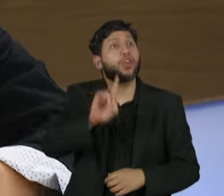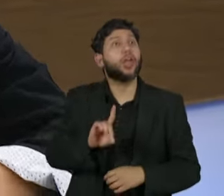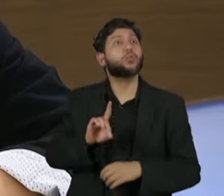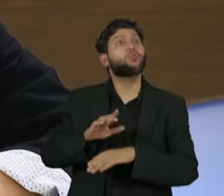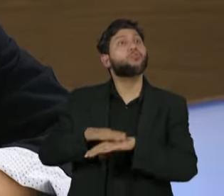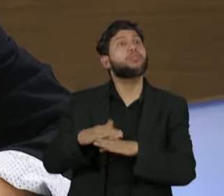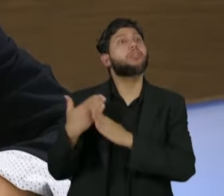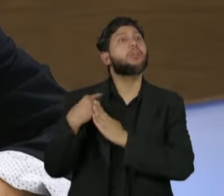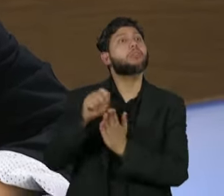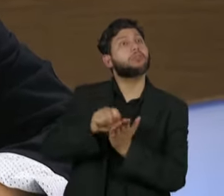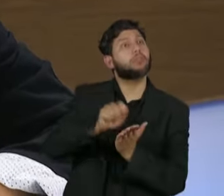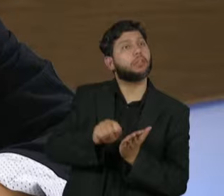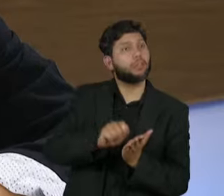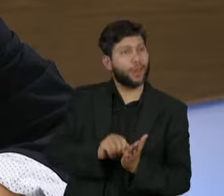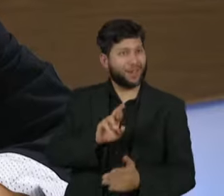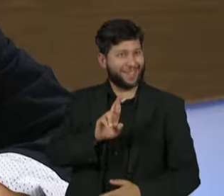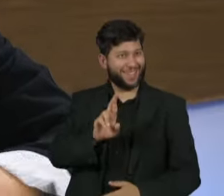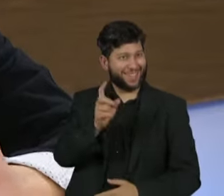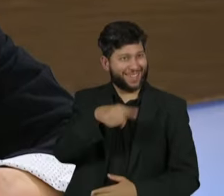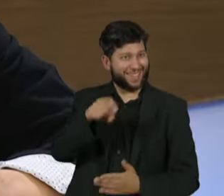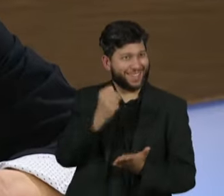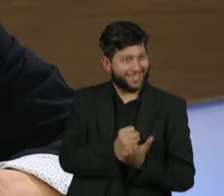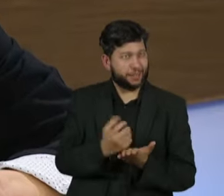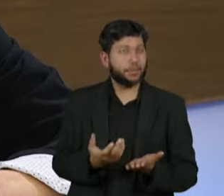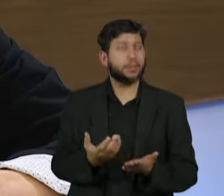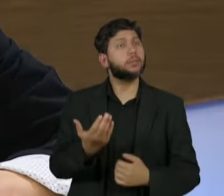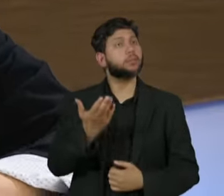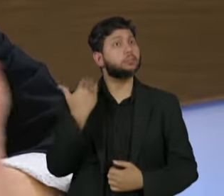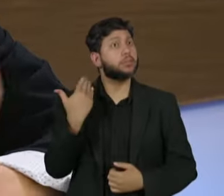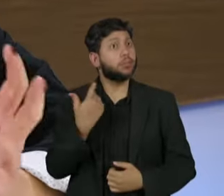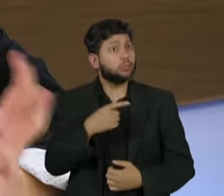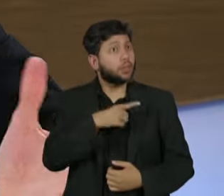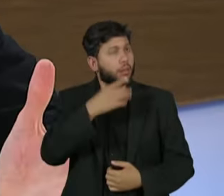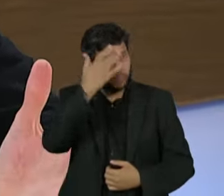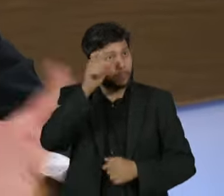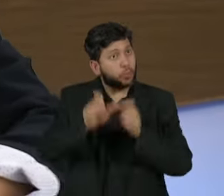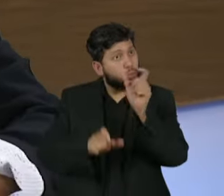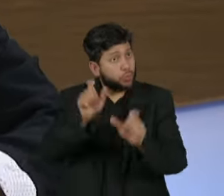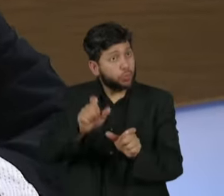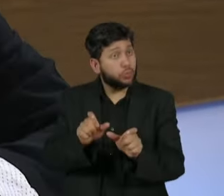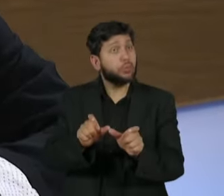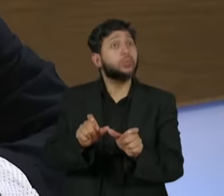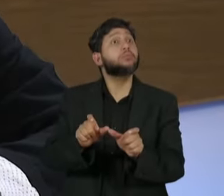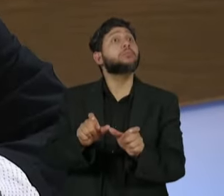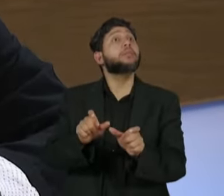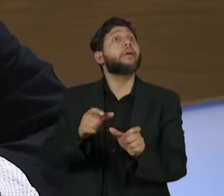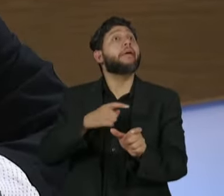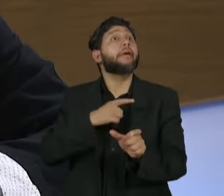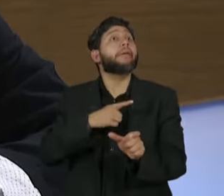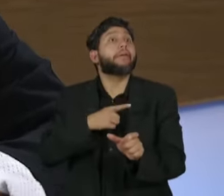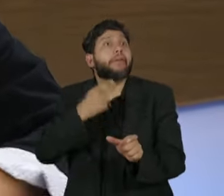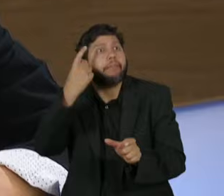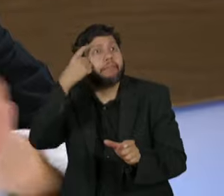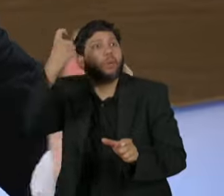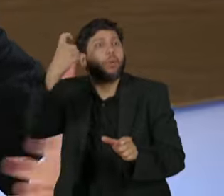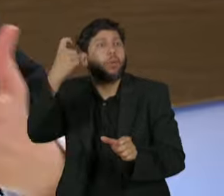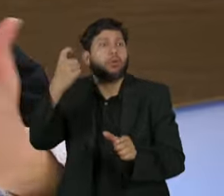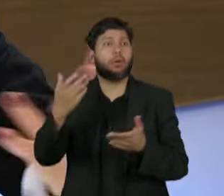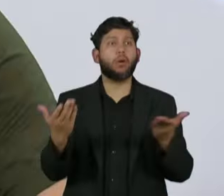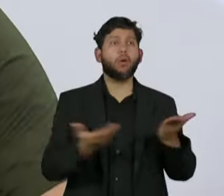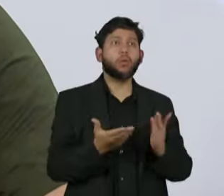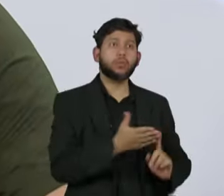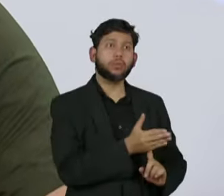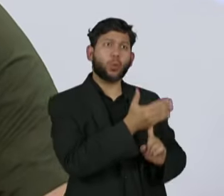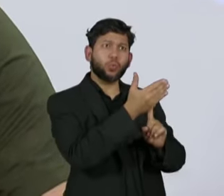antes a gente tinha ferramentas que executava E Agora Nós temos ferramentas que criam com base em